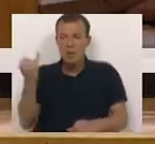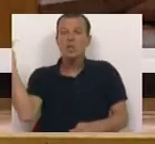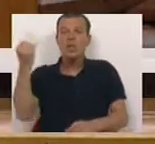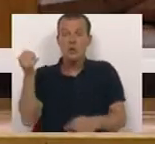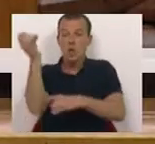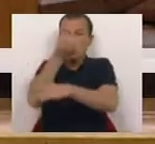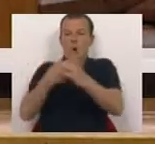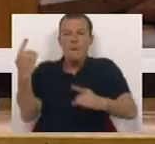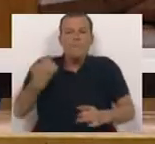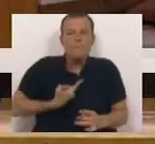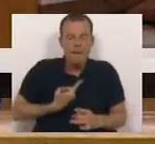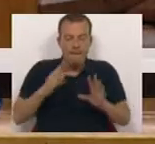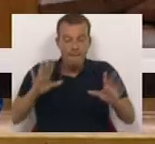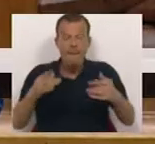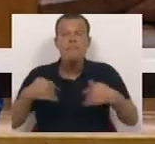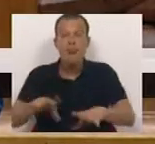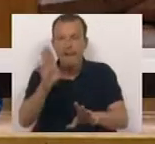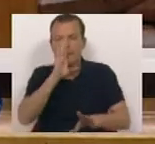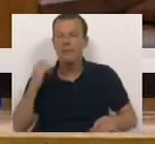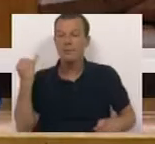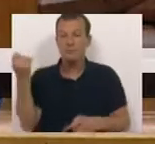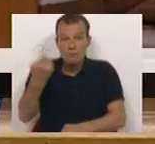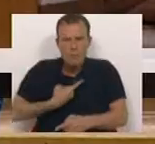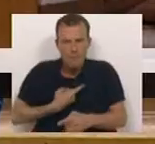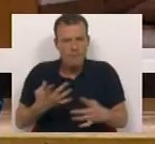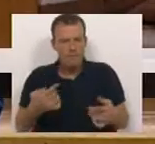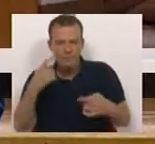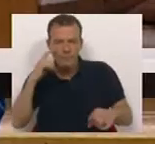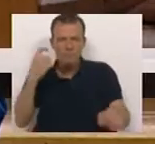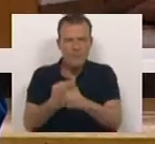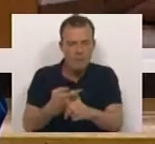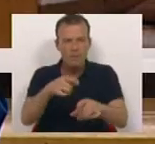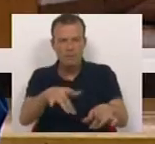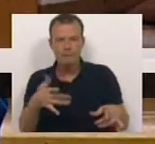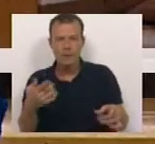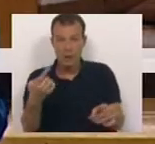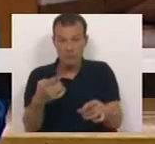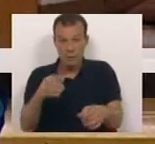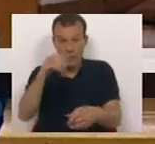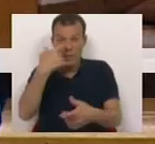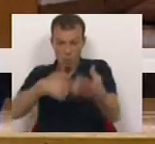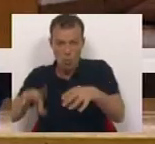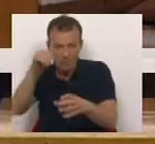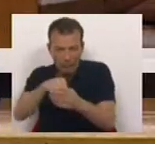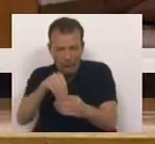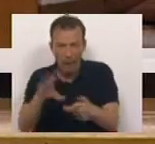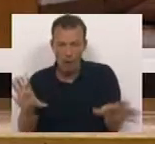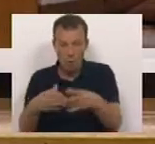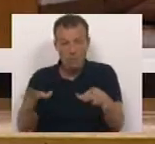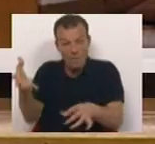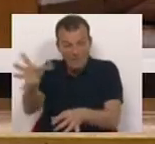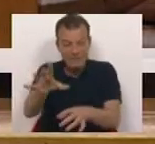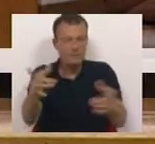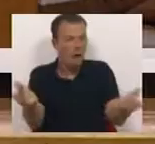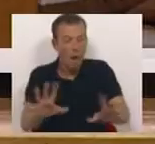europeias. Mas se as instituições europeias não zelam pelos interesses dos seus Estados-membros, se insistem em privilegiar